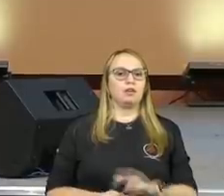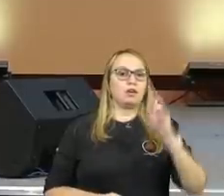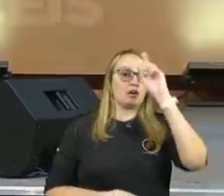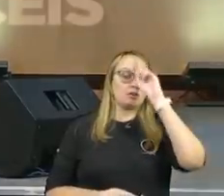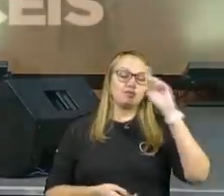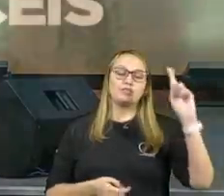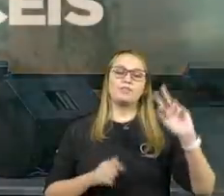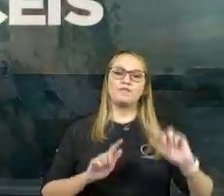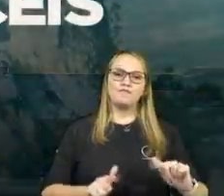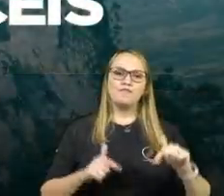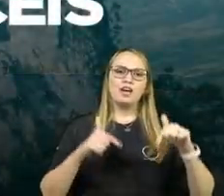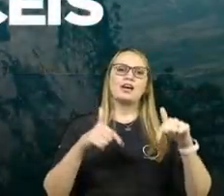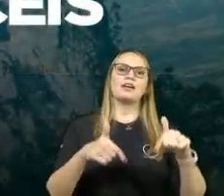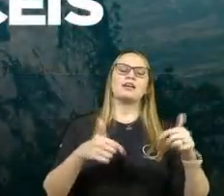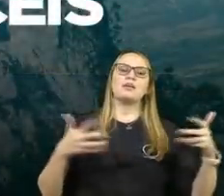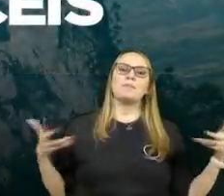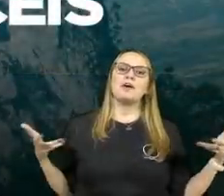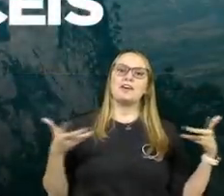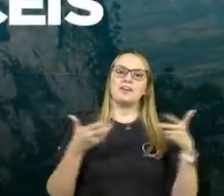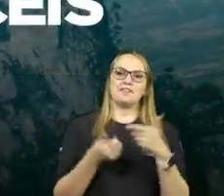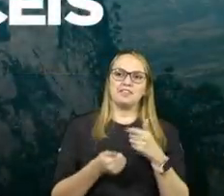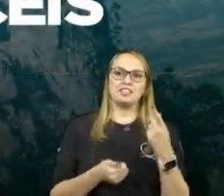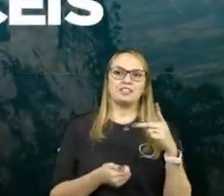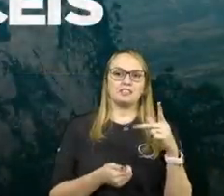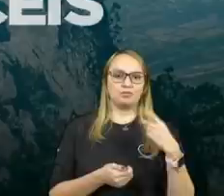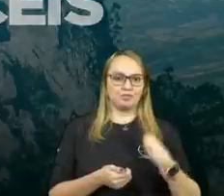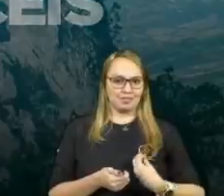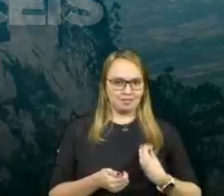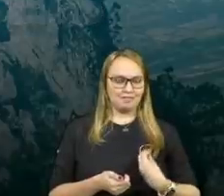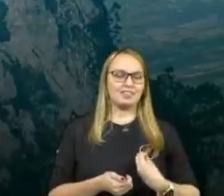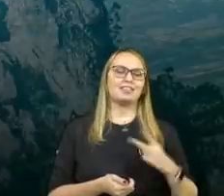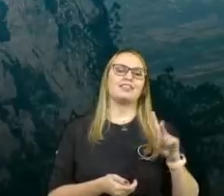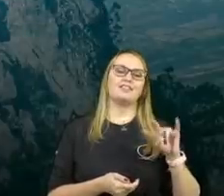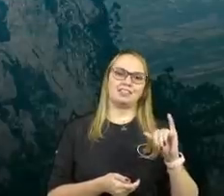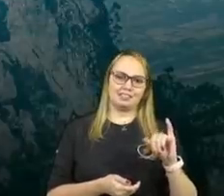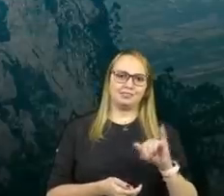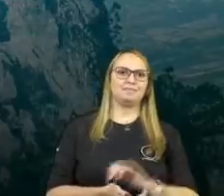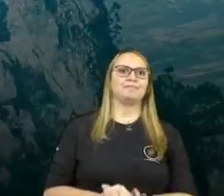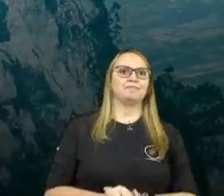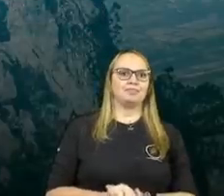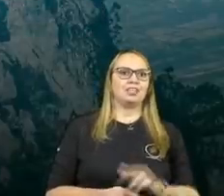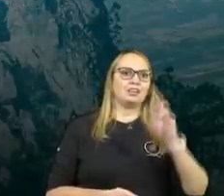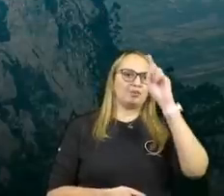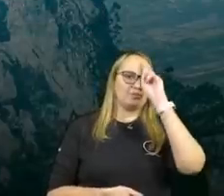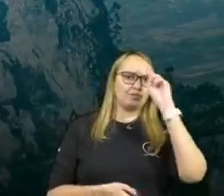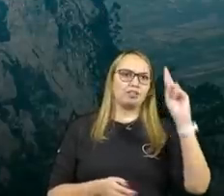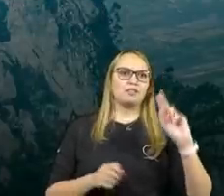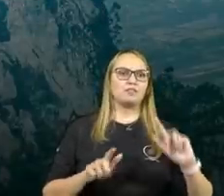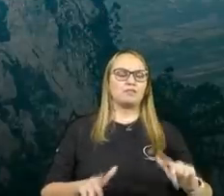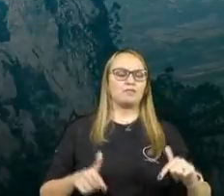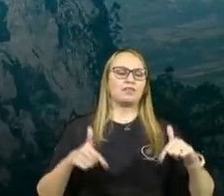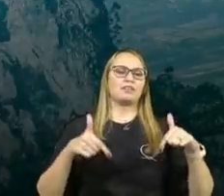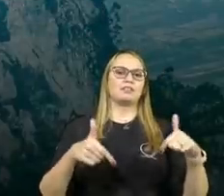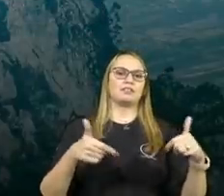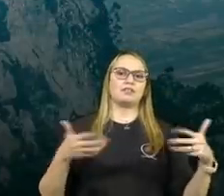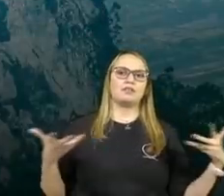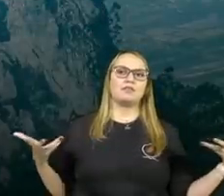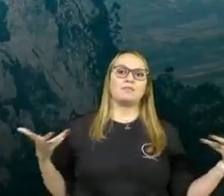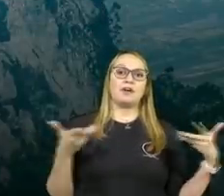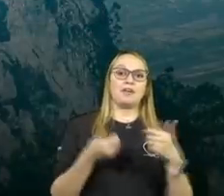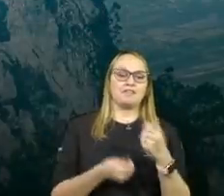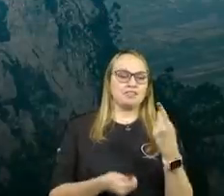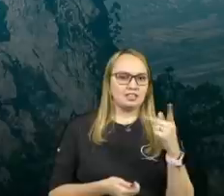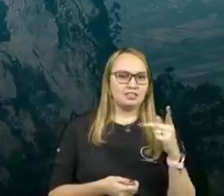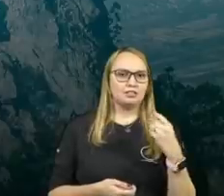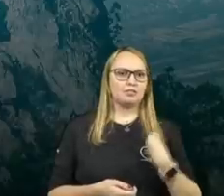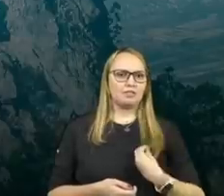fará maravilhas na sua vida. O Senhor fará maravilhas. Quem crê?